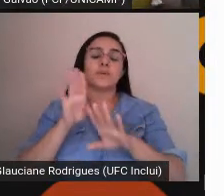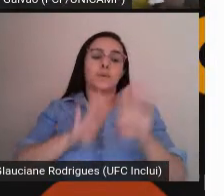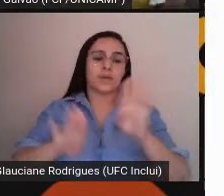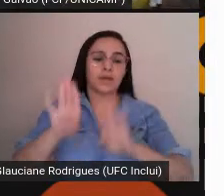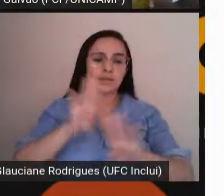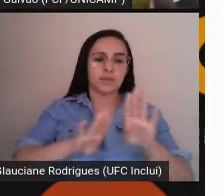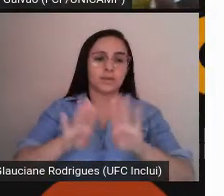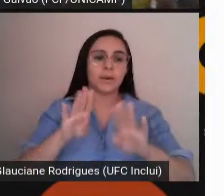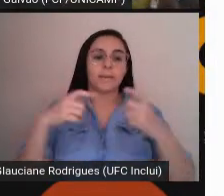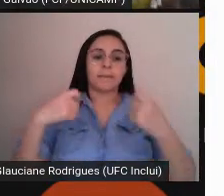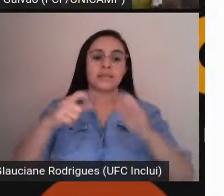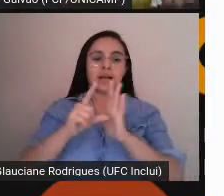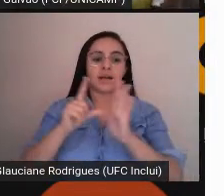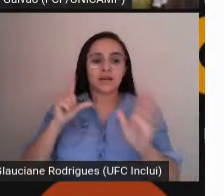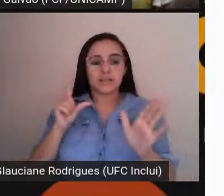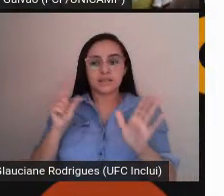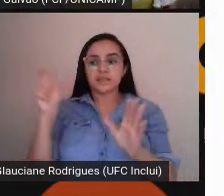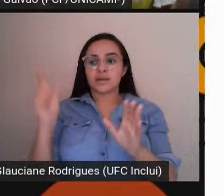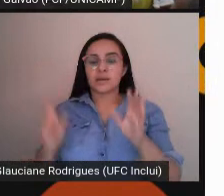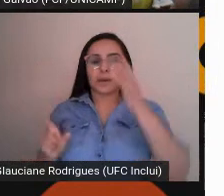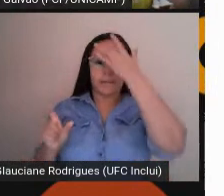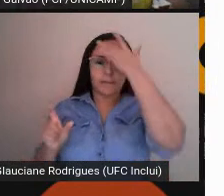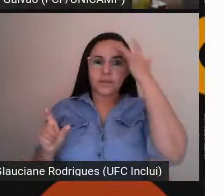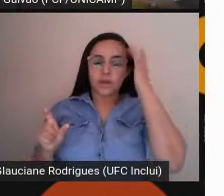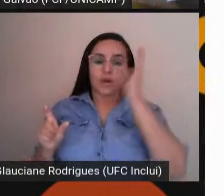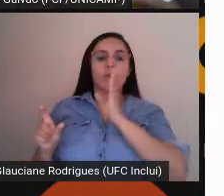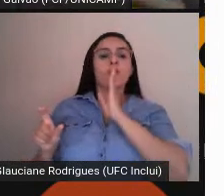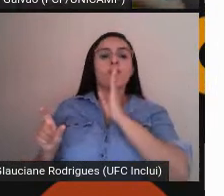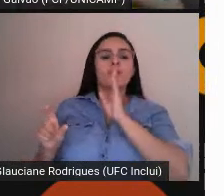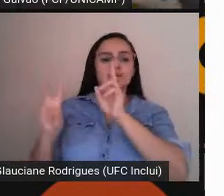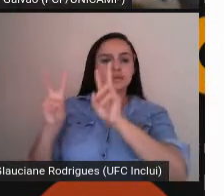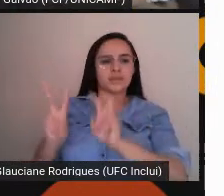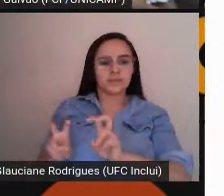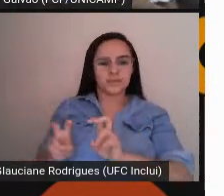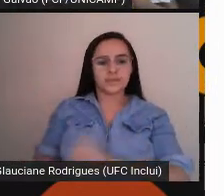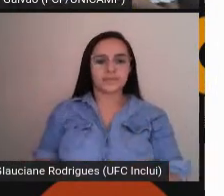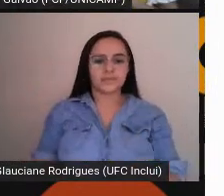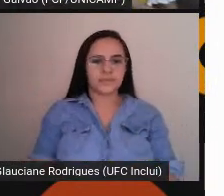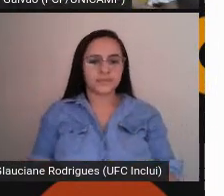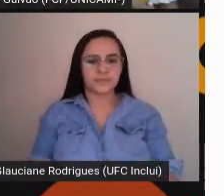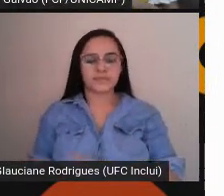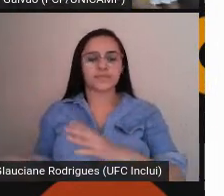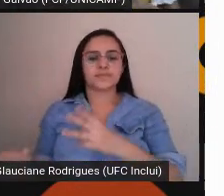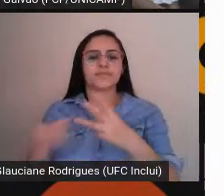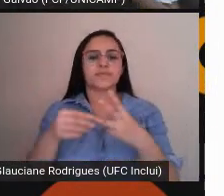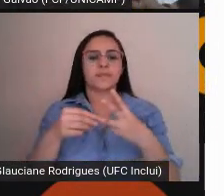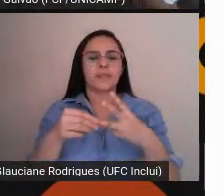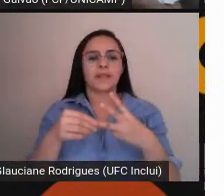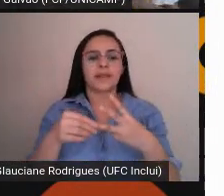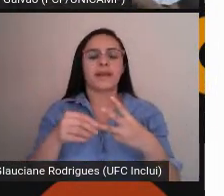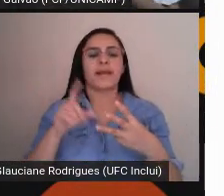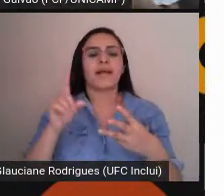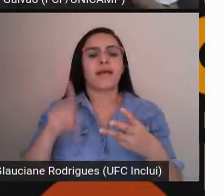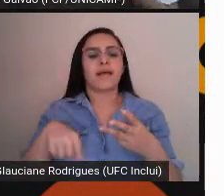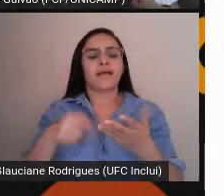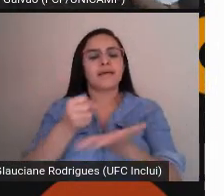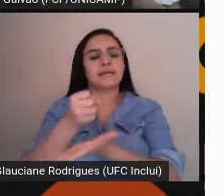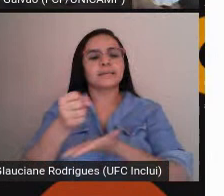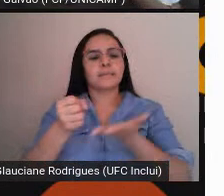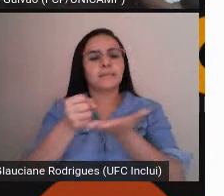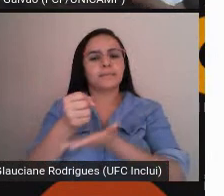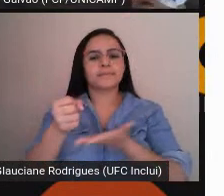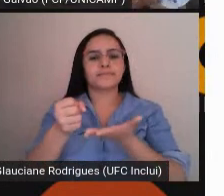pelo menos, uma pessoa que entenda do assunto em si. ter pouca base metodológica, né? E aqui, então, né, o